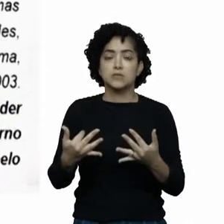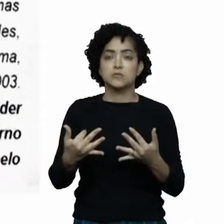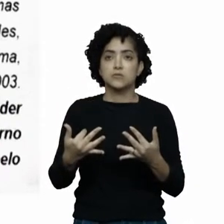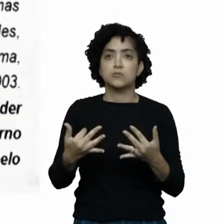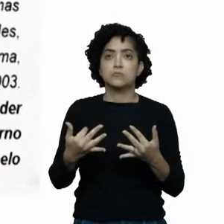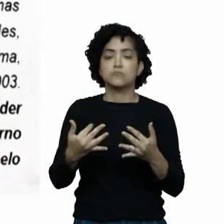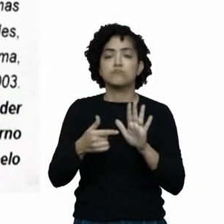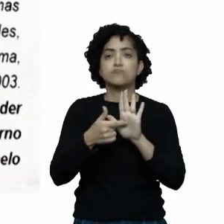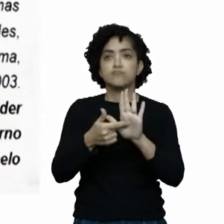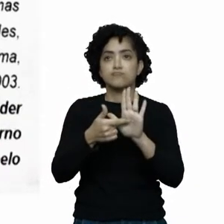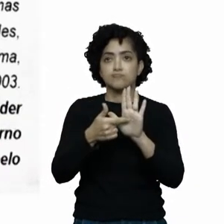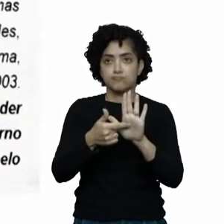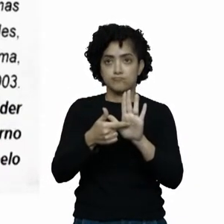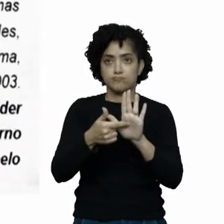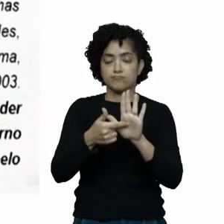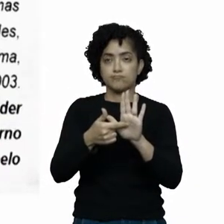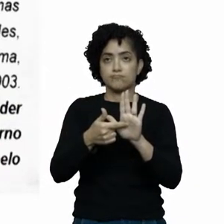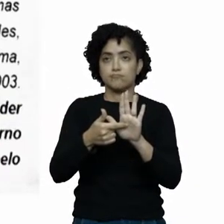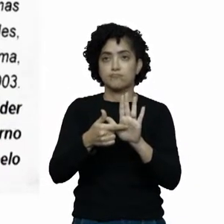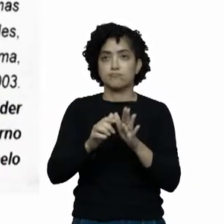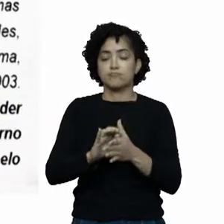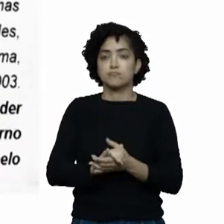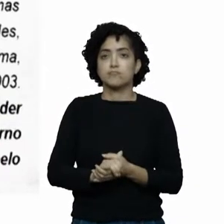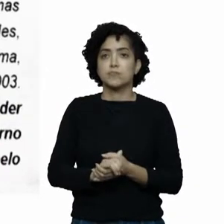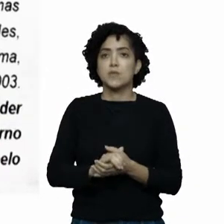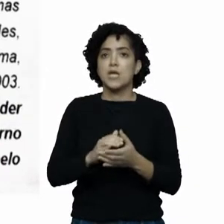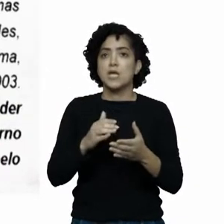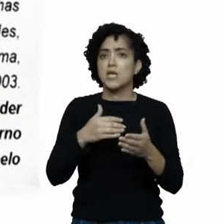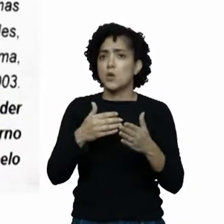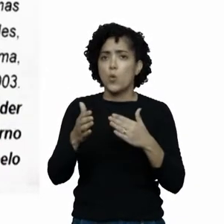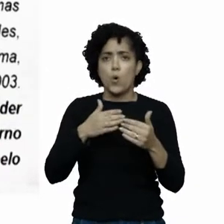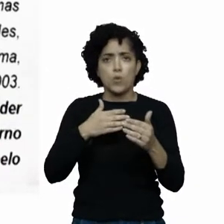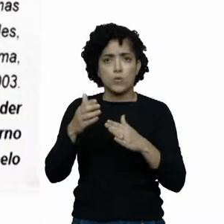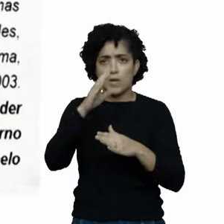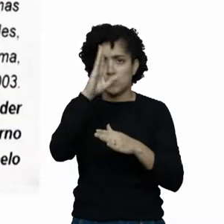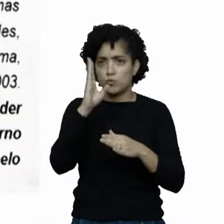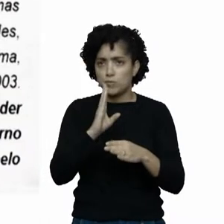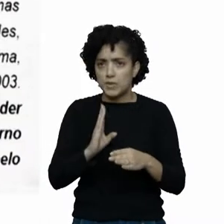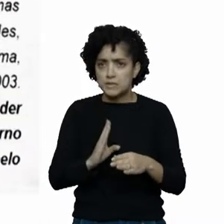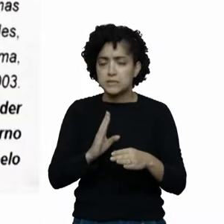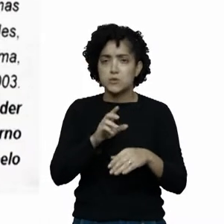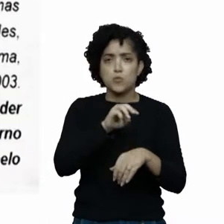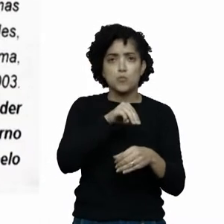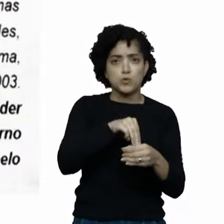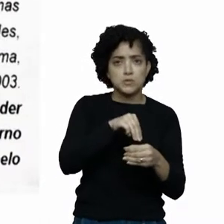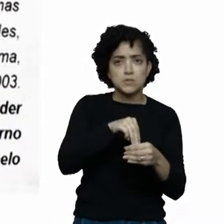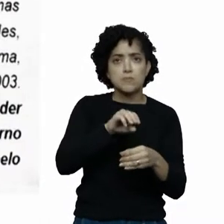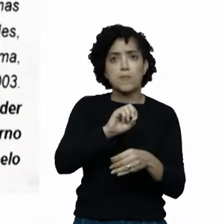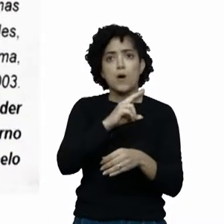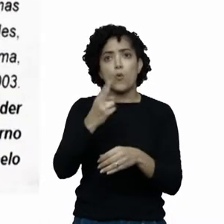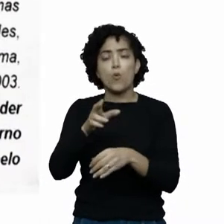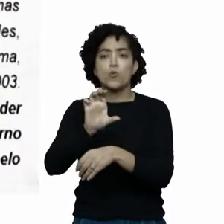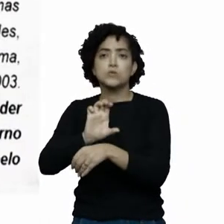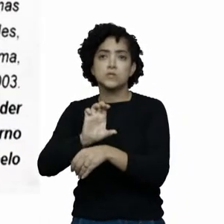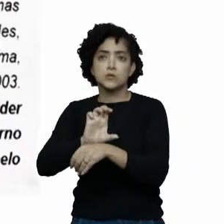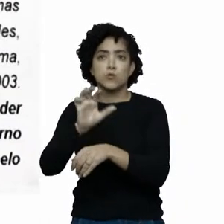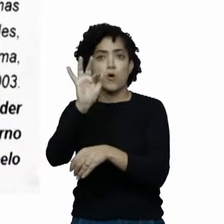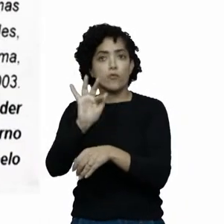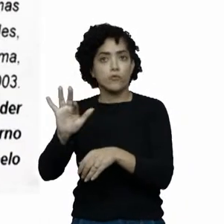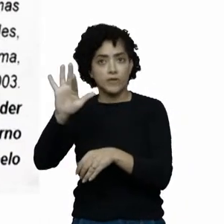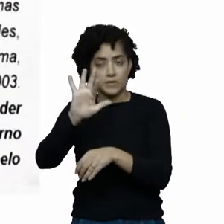interna copos do pagamento e qualquer parlamento brasileiro seja Municipal estadual ou federal